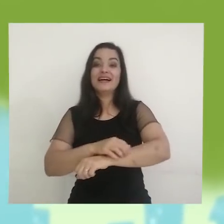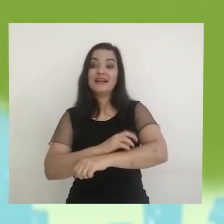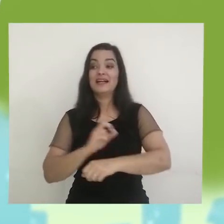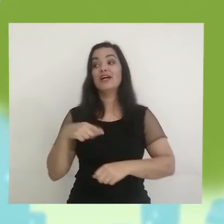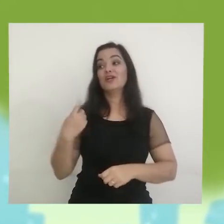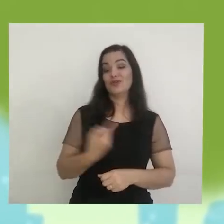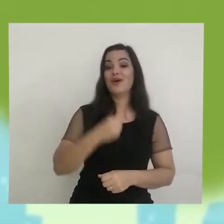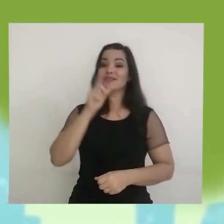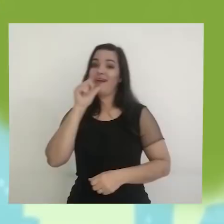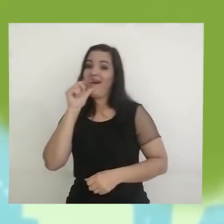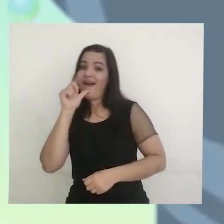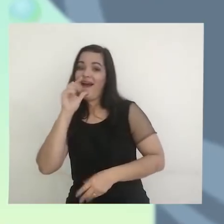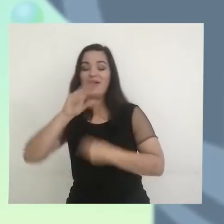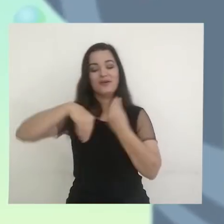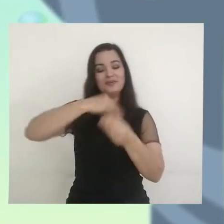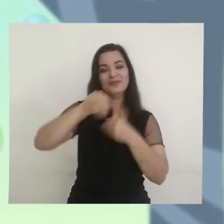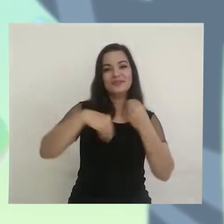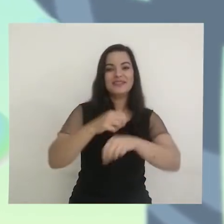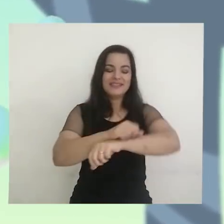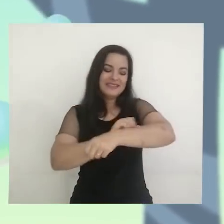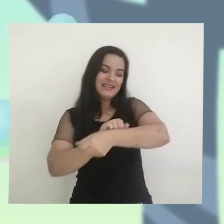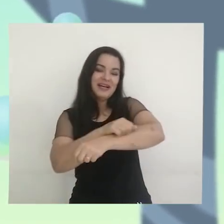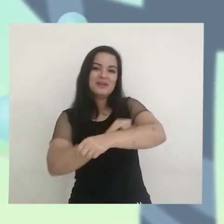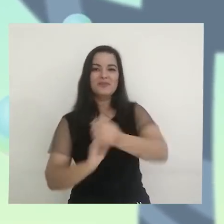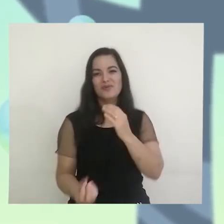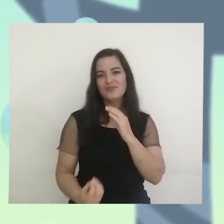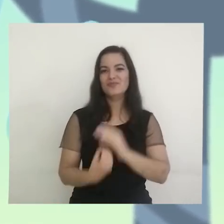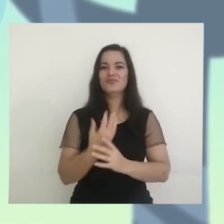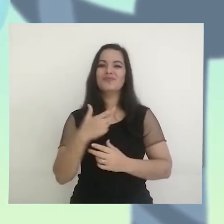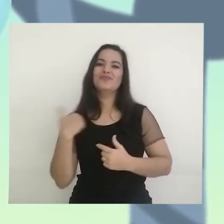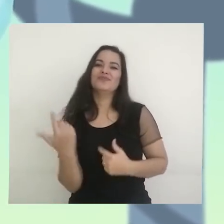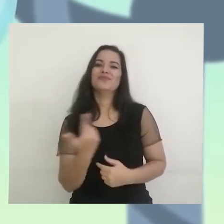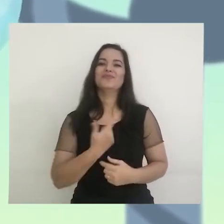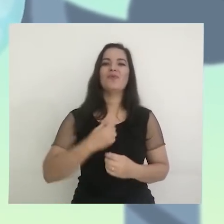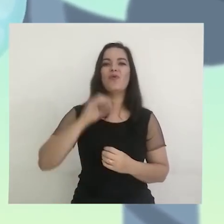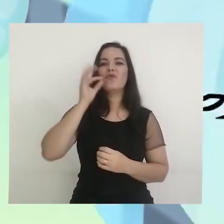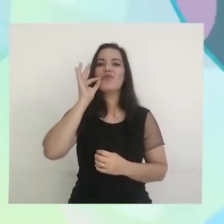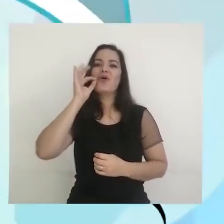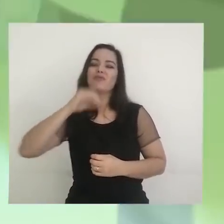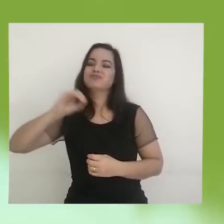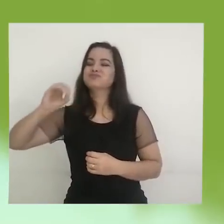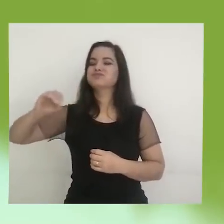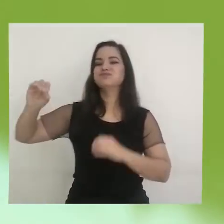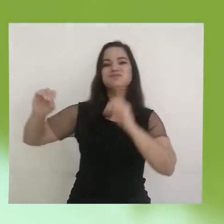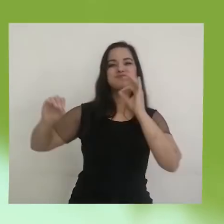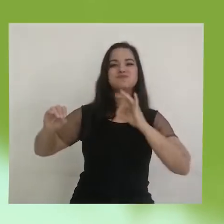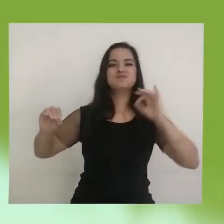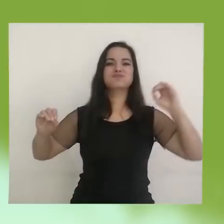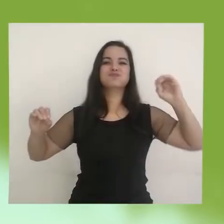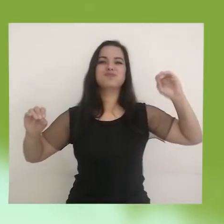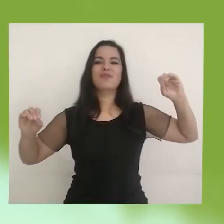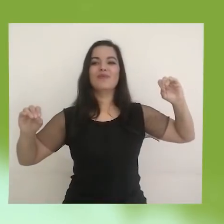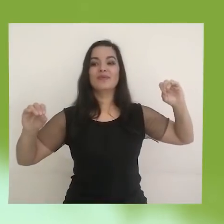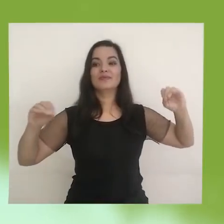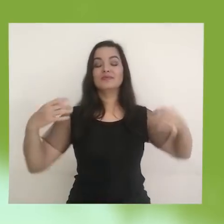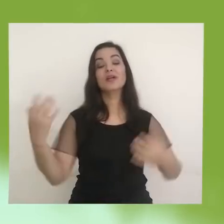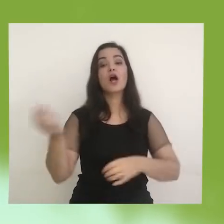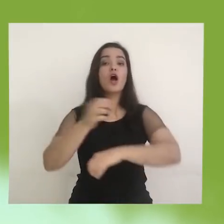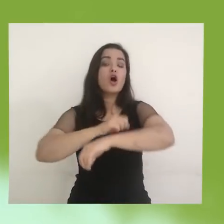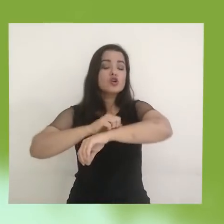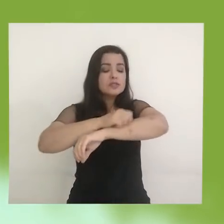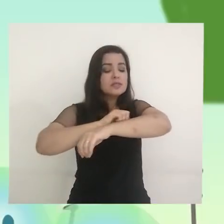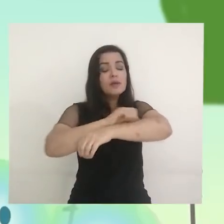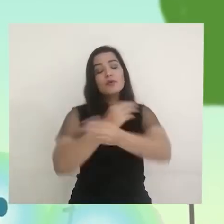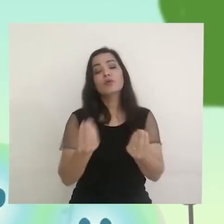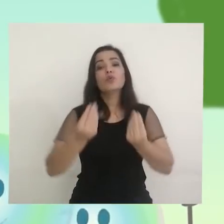bom. Somos feitas de água e sabão. Bom, bom, bom, bom. O sabão nos dá presente